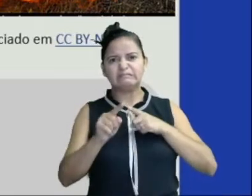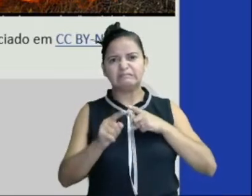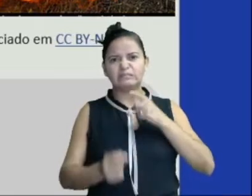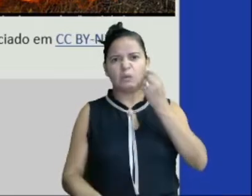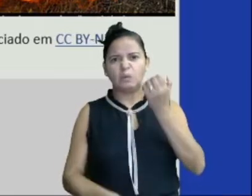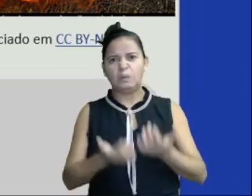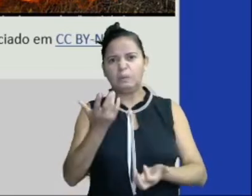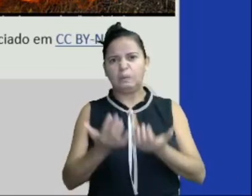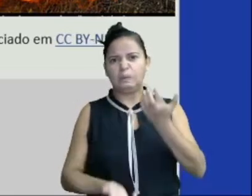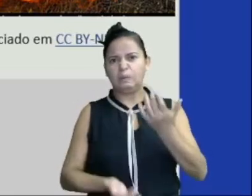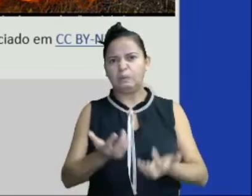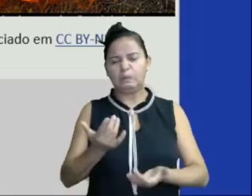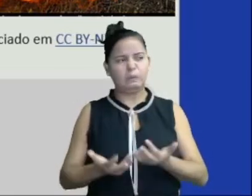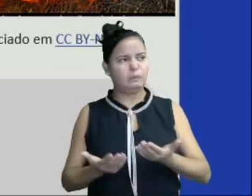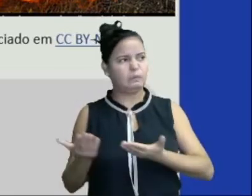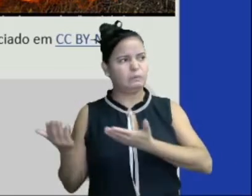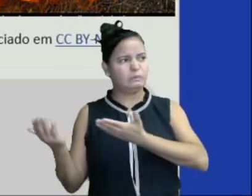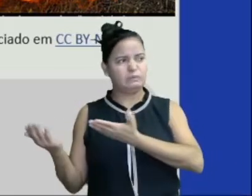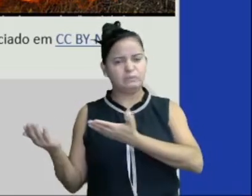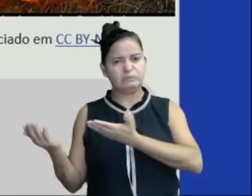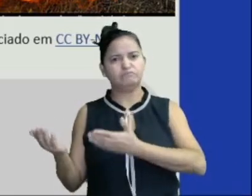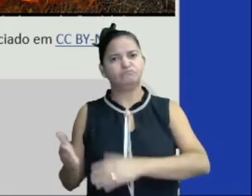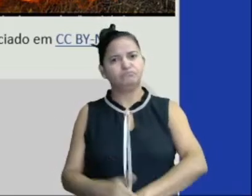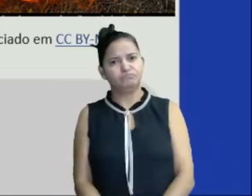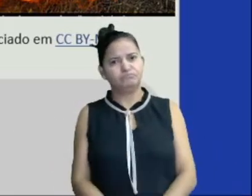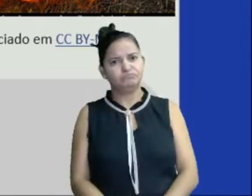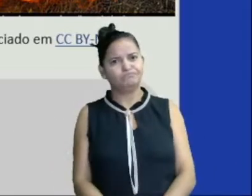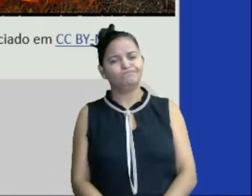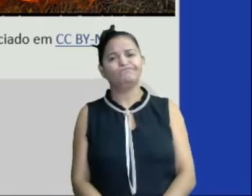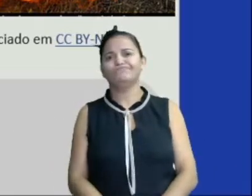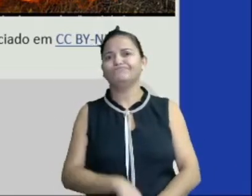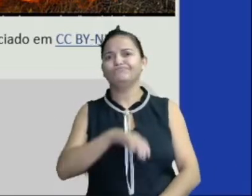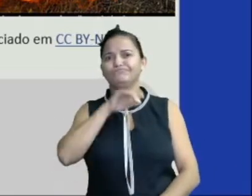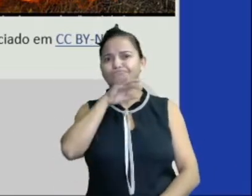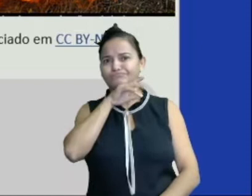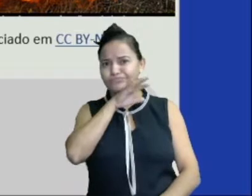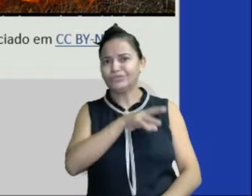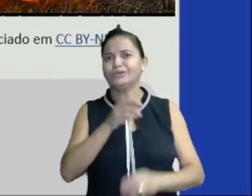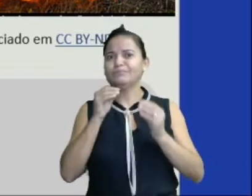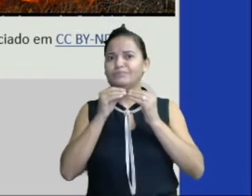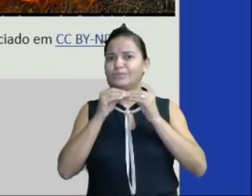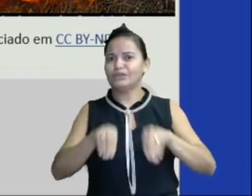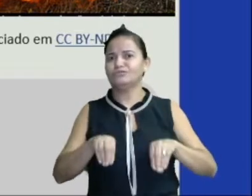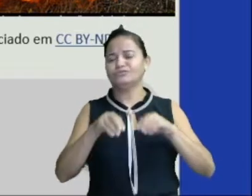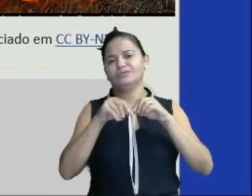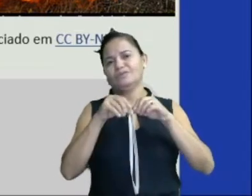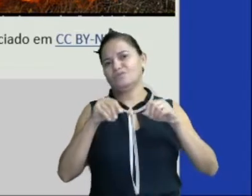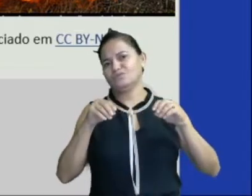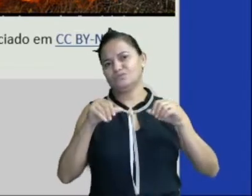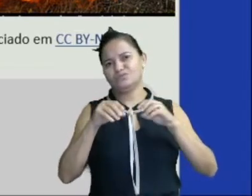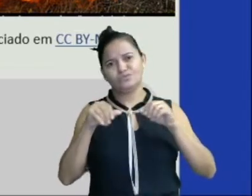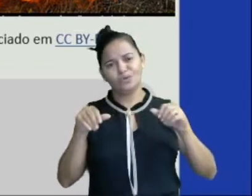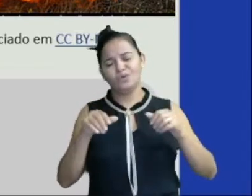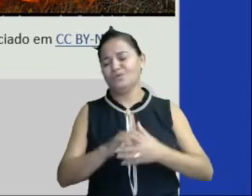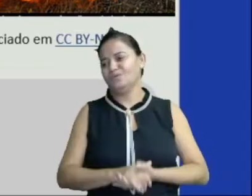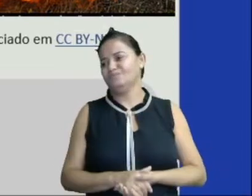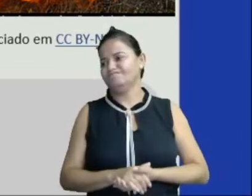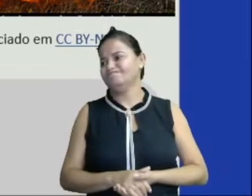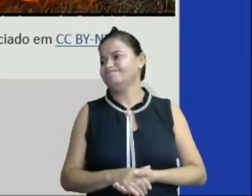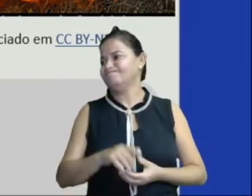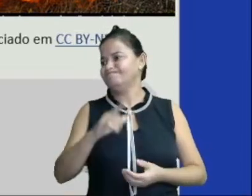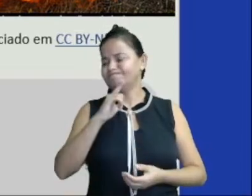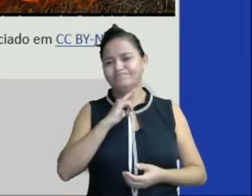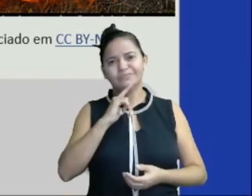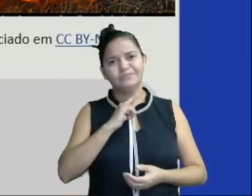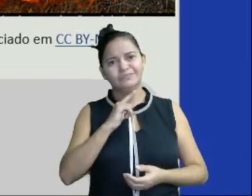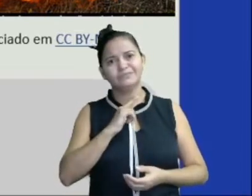de utilização do solo, né? Como a gente sabe, infelizmente, vários ecossistemas aqui do nosso país, eles